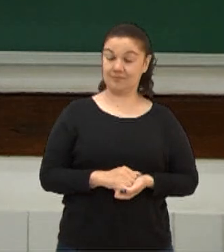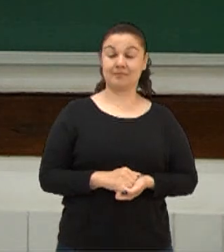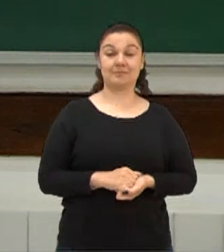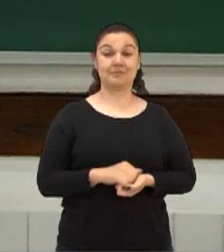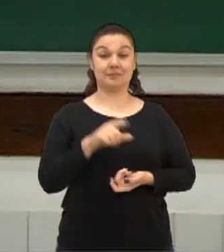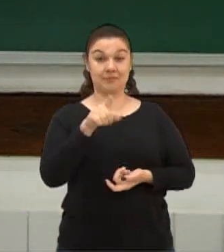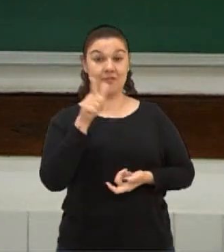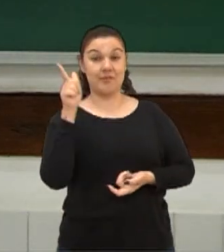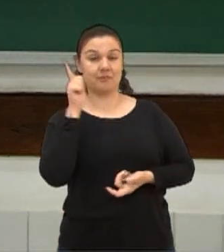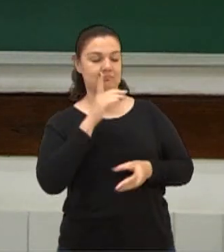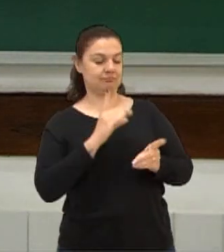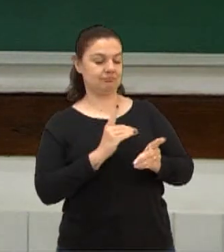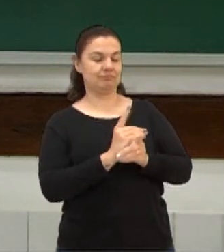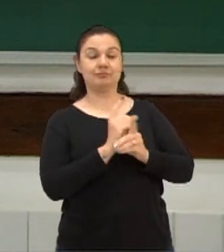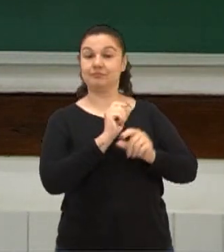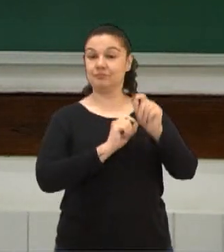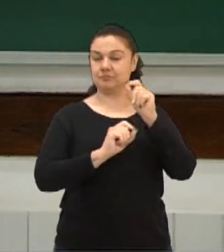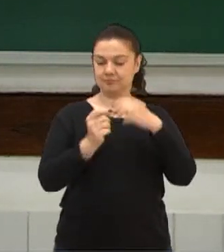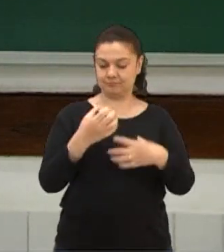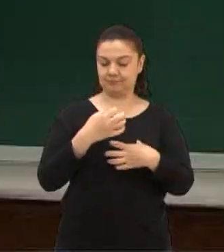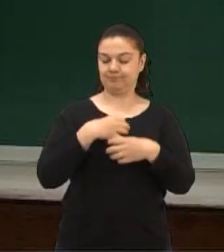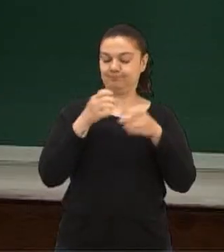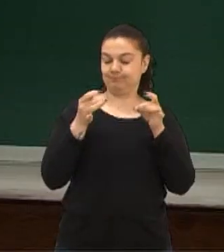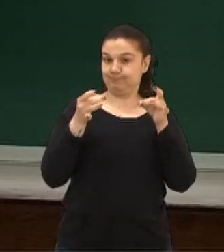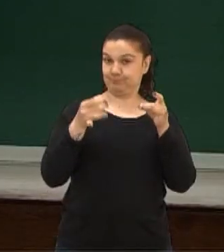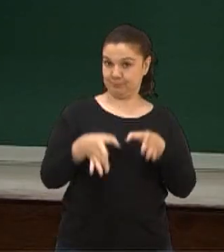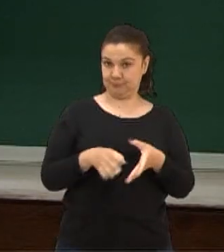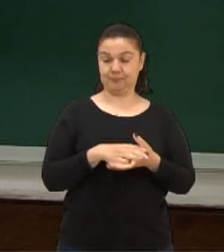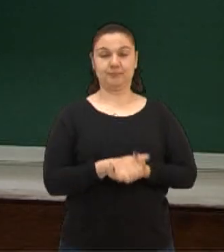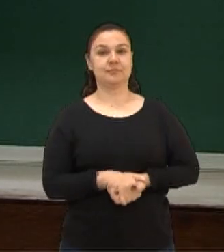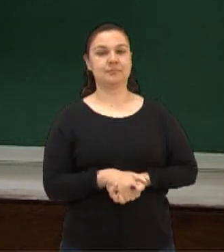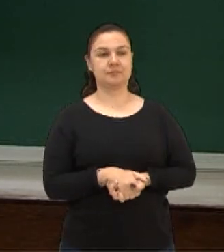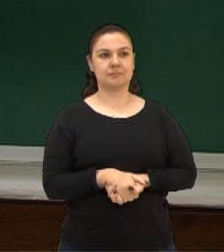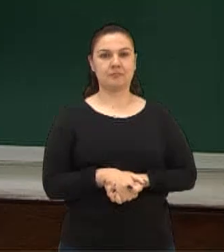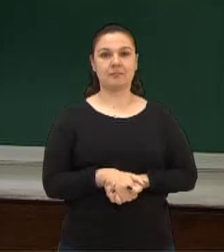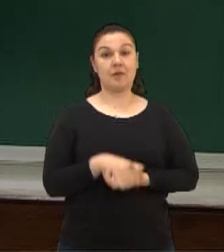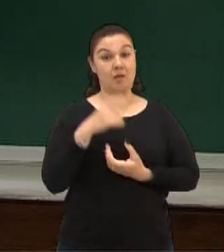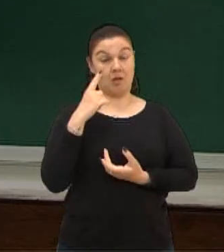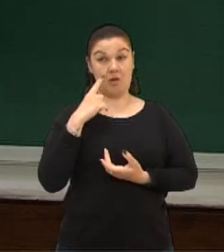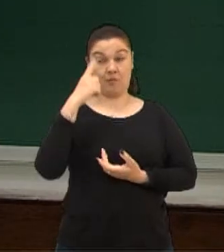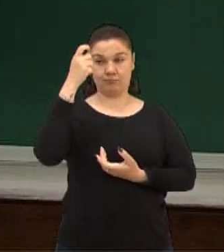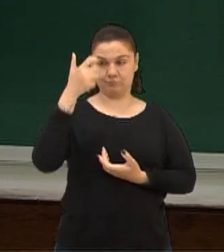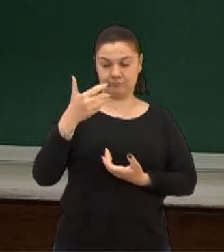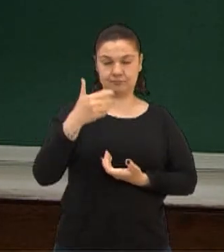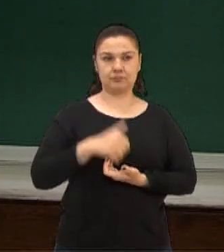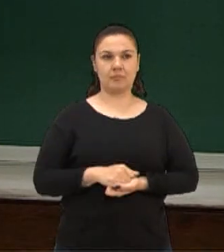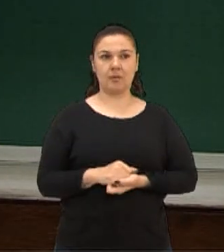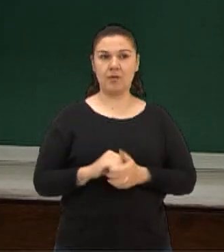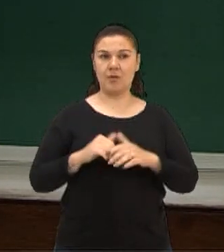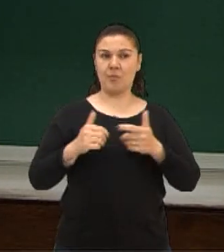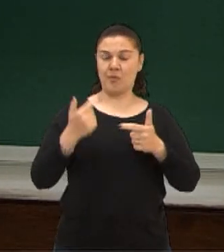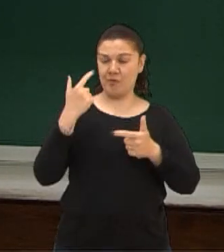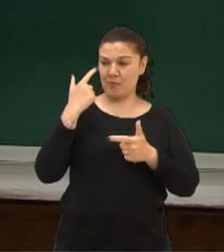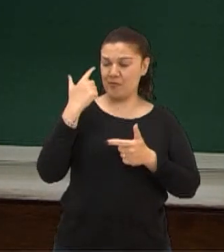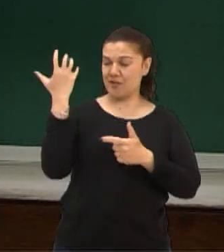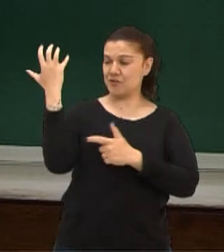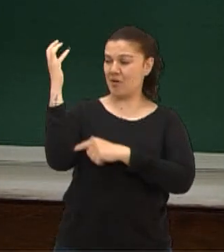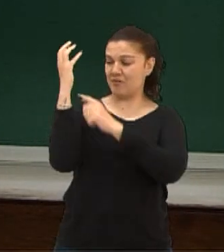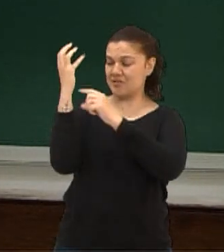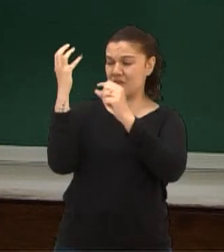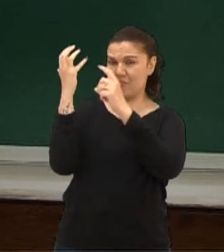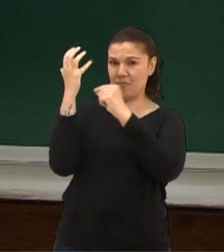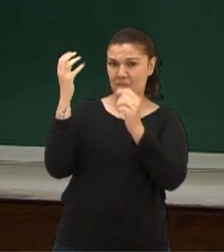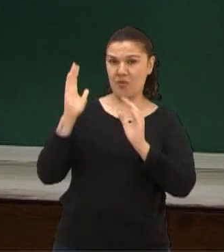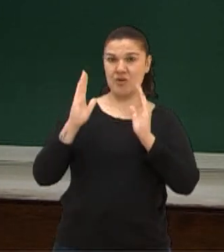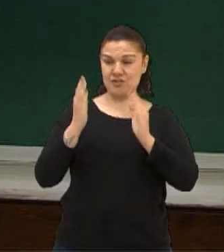Então, conseguiram encontrar ali esse sentimento de abandono? Olha os versos. Quando vejo sem folha o tronco